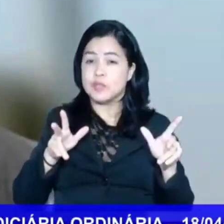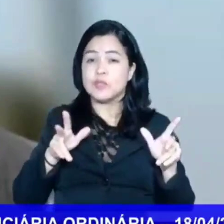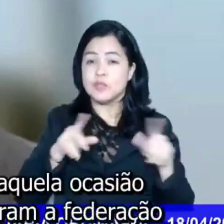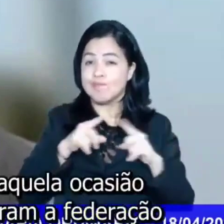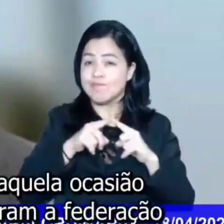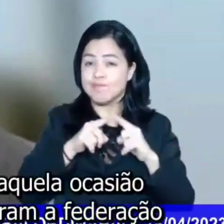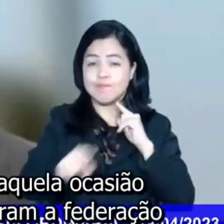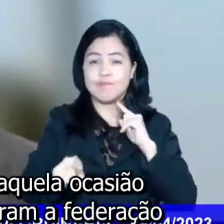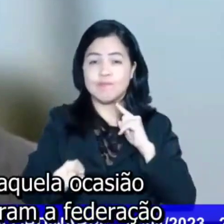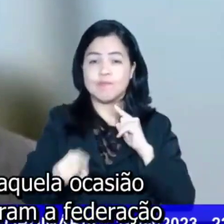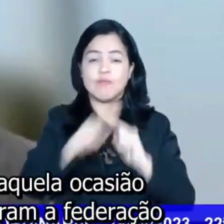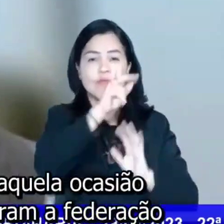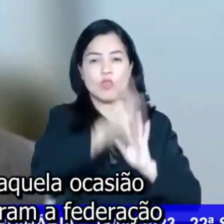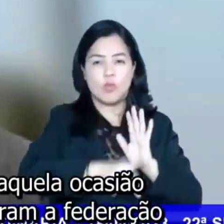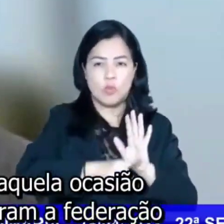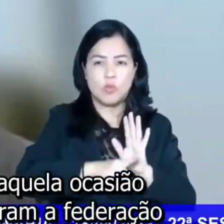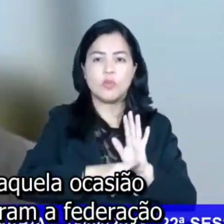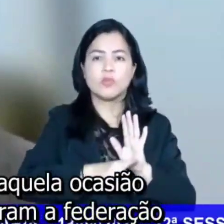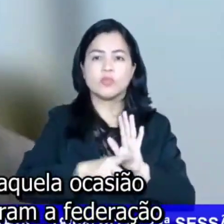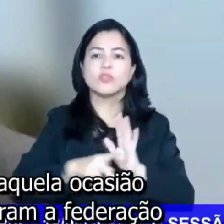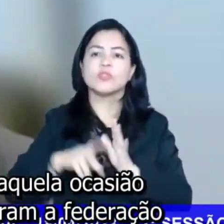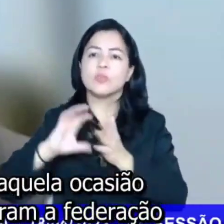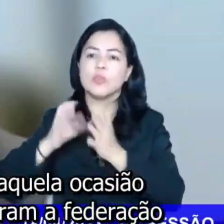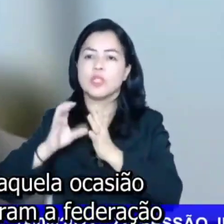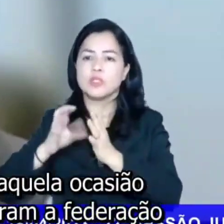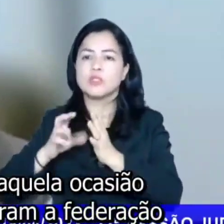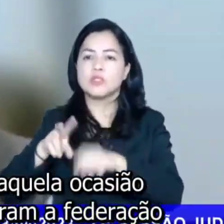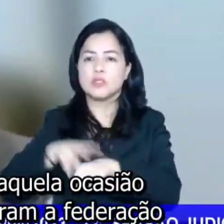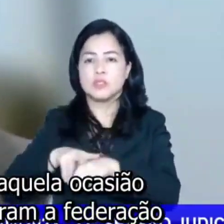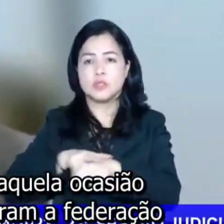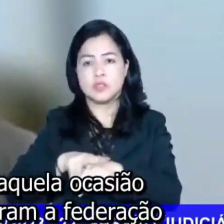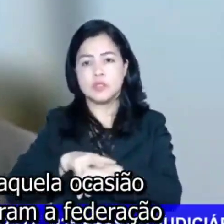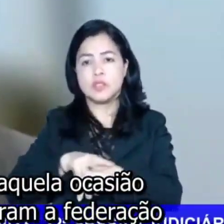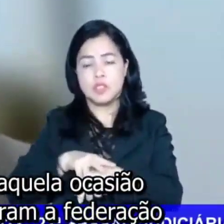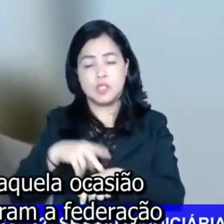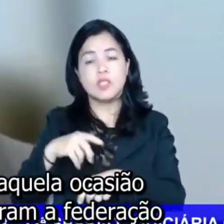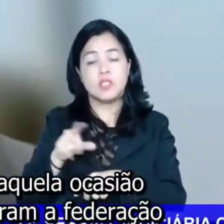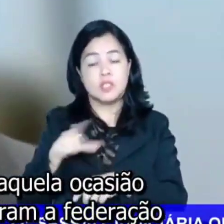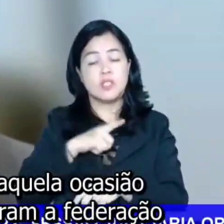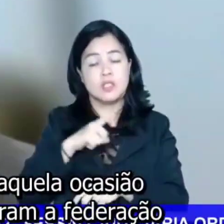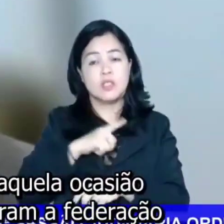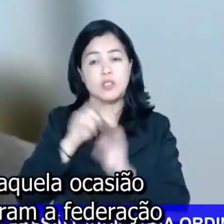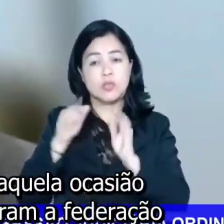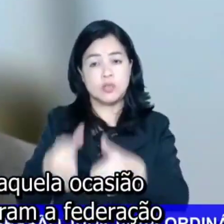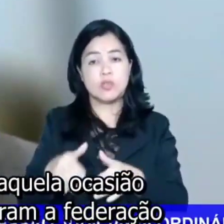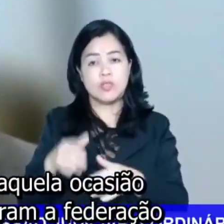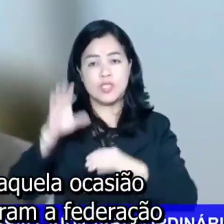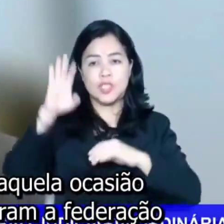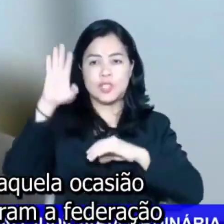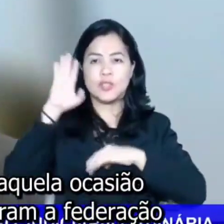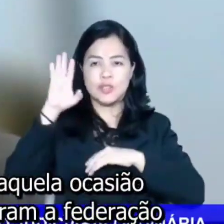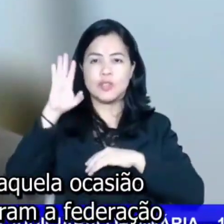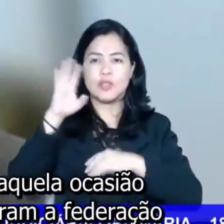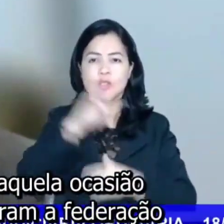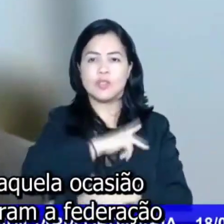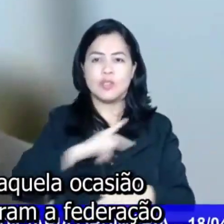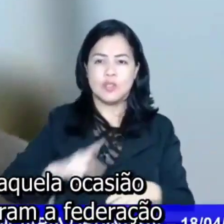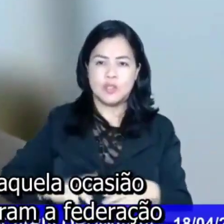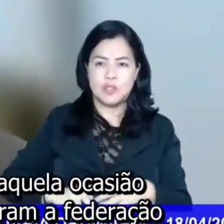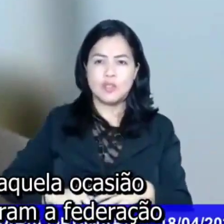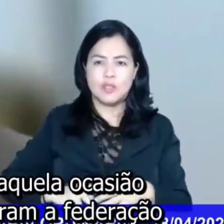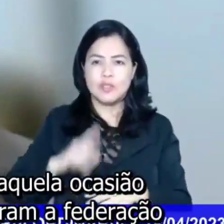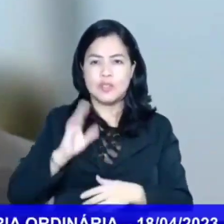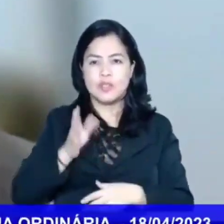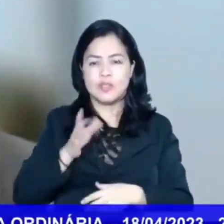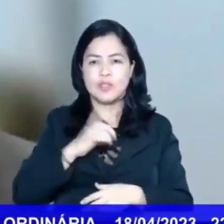político adotado pelo Partido Verde, que inclusive possuía, naquela ocasião, candidato à presidência da República, já que